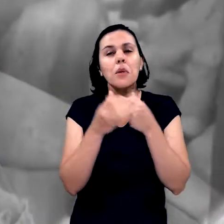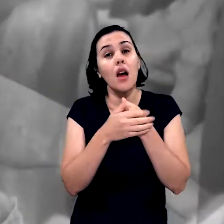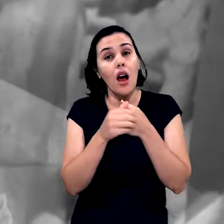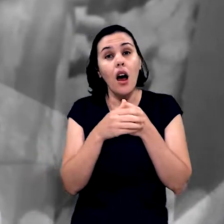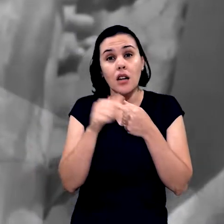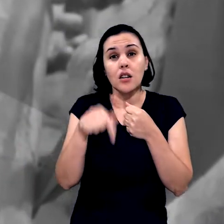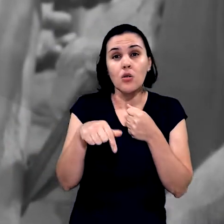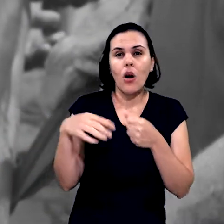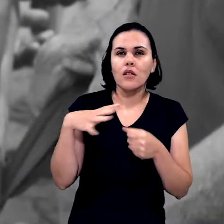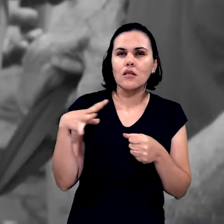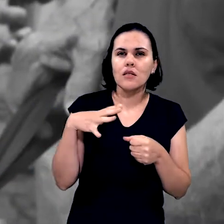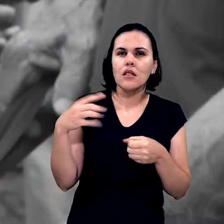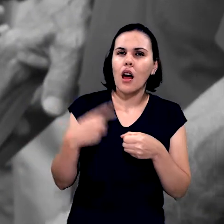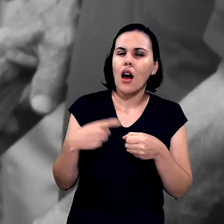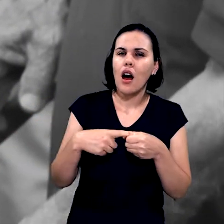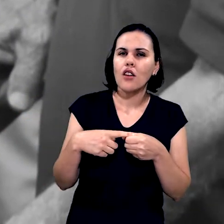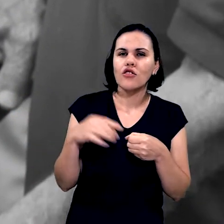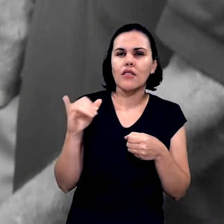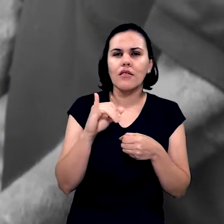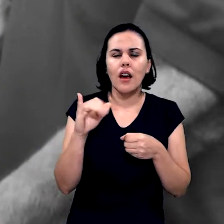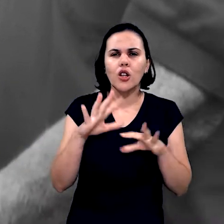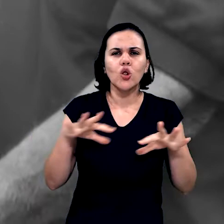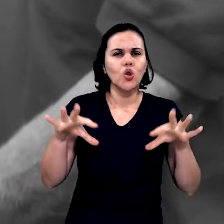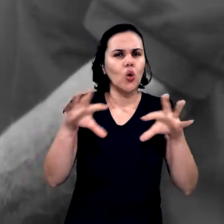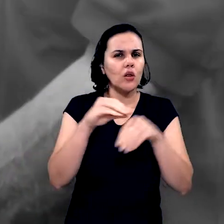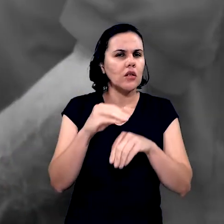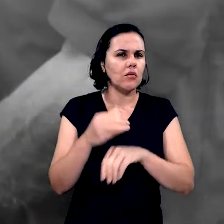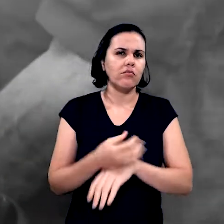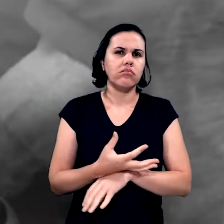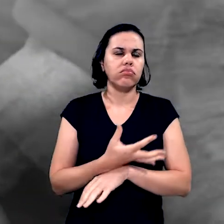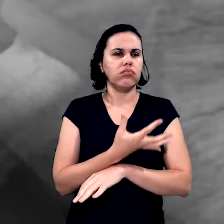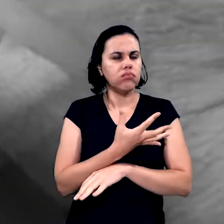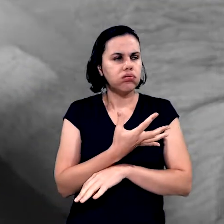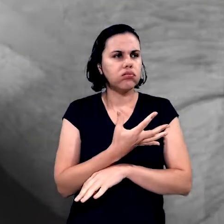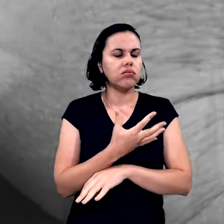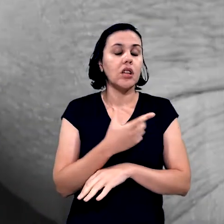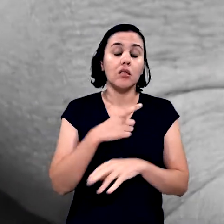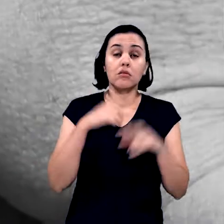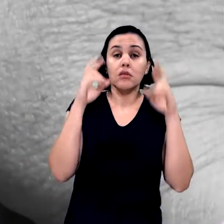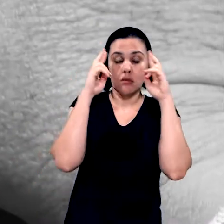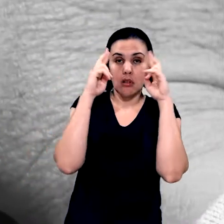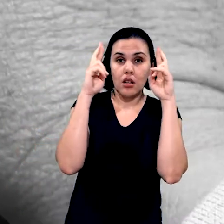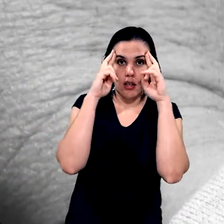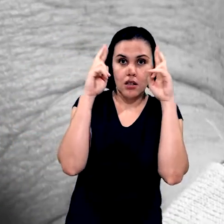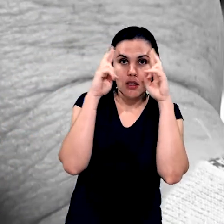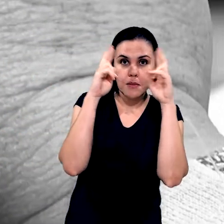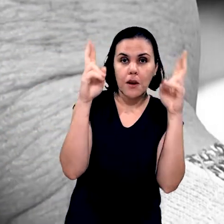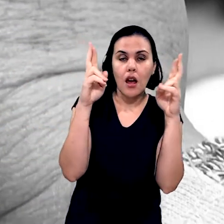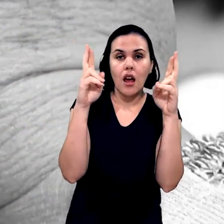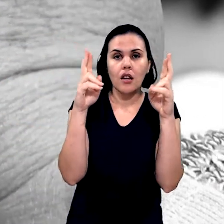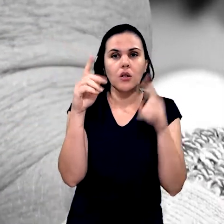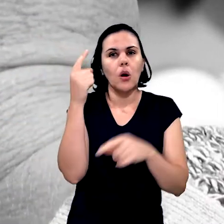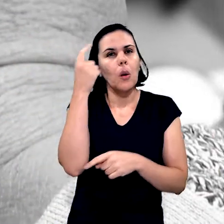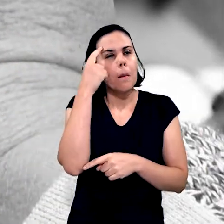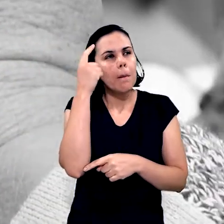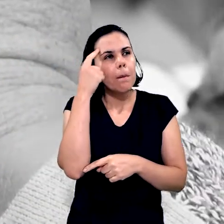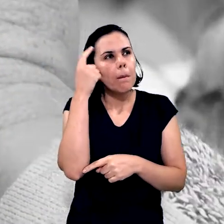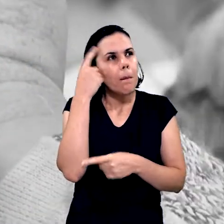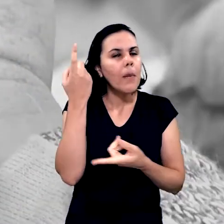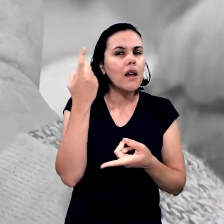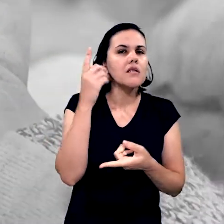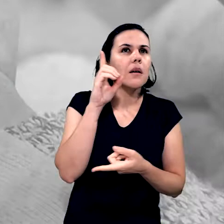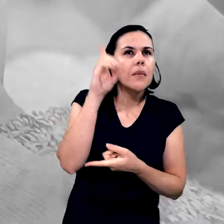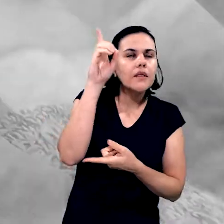Itanhaém, e aí naquele momento que está todo mundo solenemente, né, com muito respeito, com os